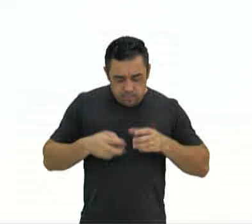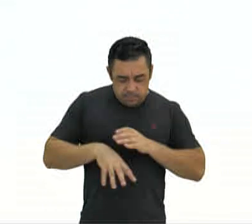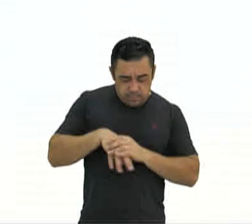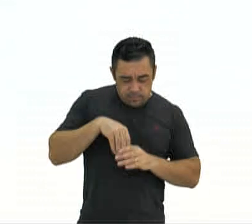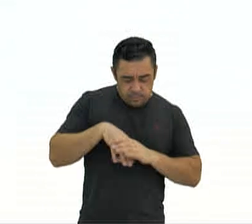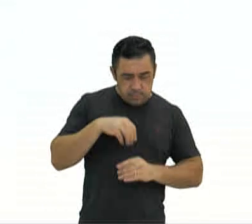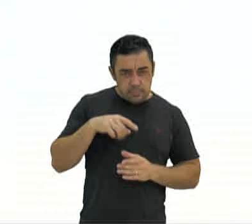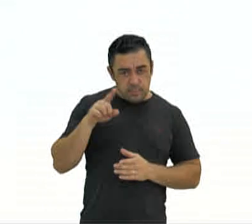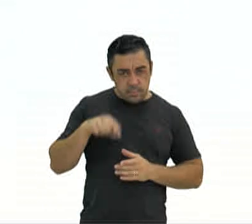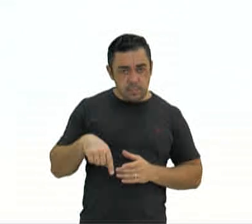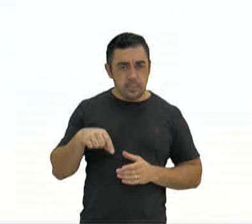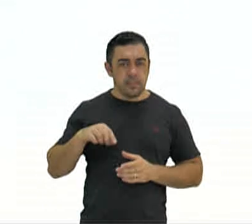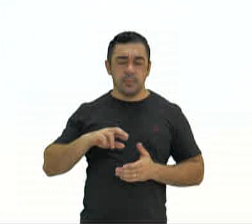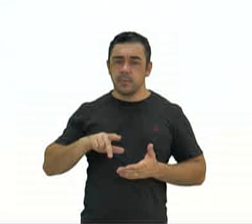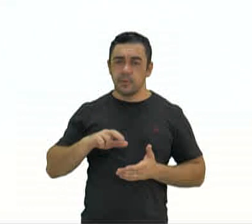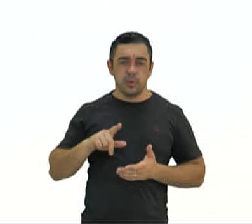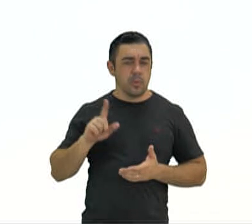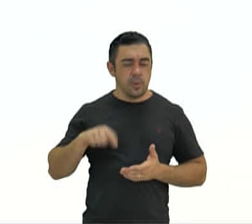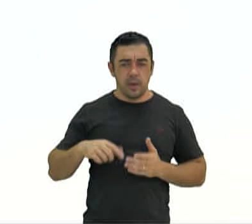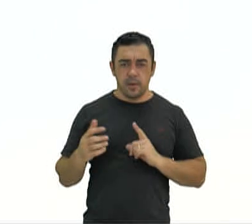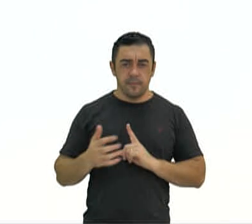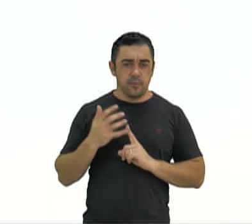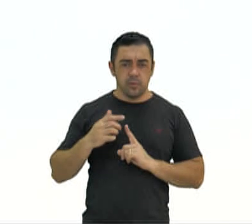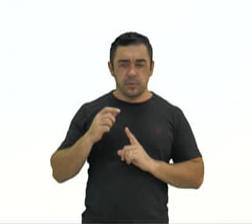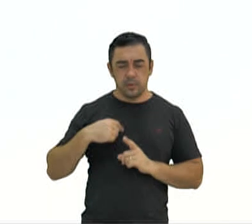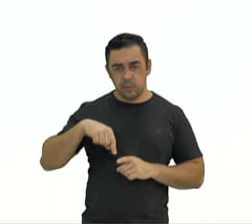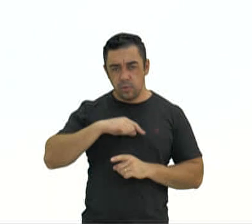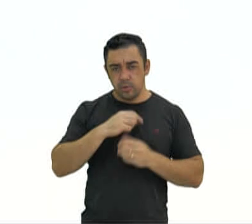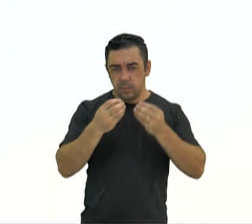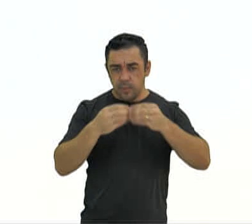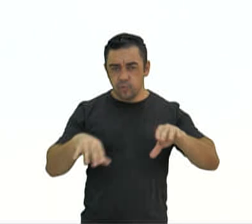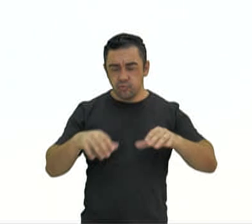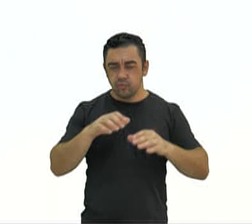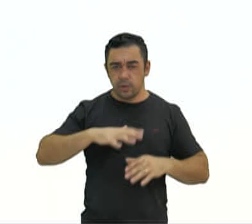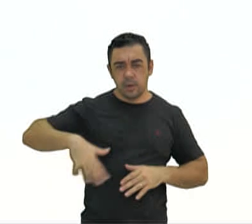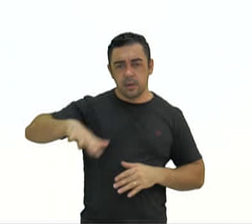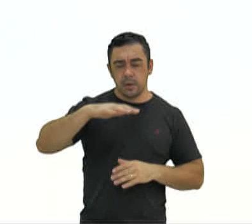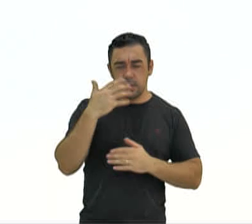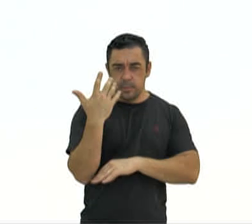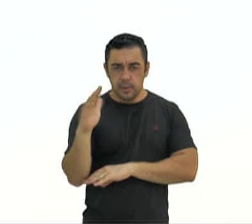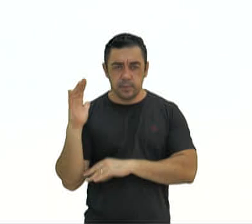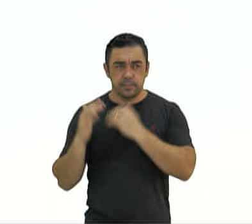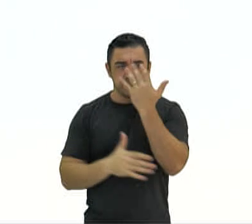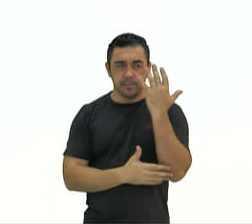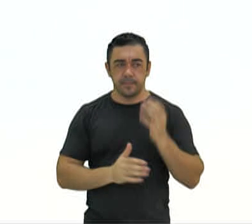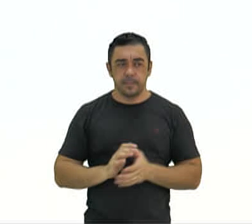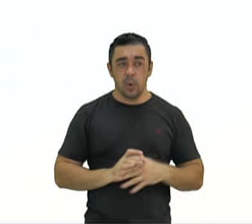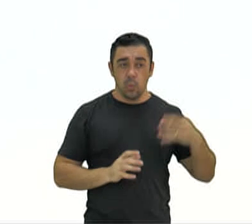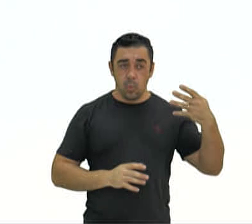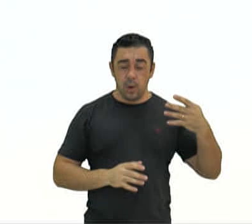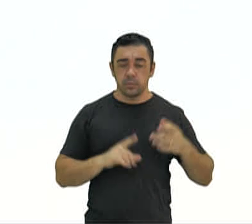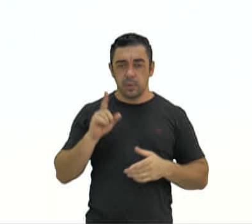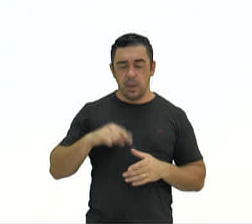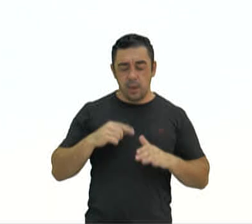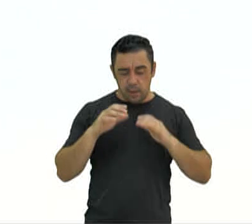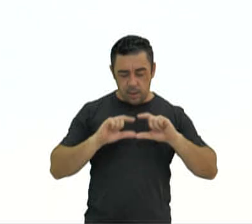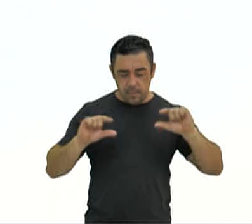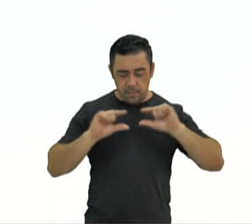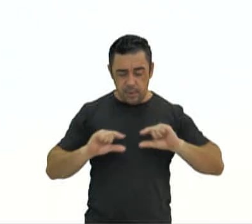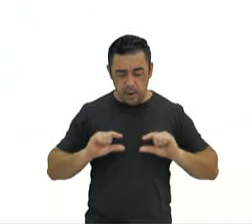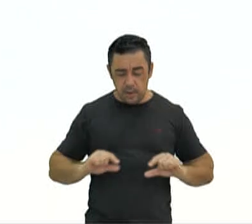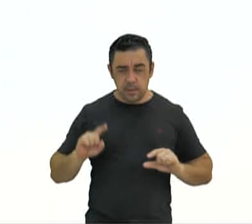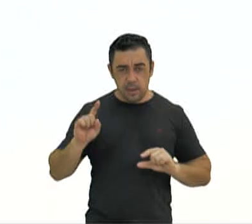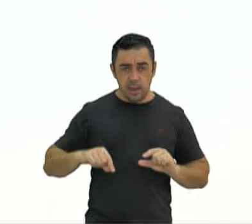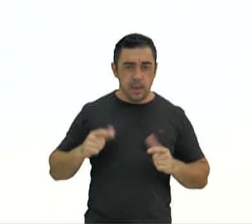da camada do pré-sal não afetará o ambiente. 04. As camadas do pré-sal estão localizadas nas áreas de